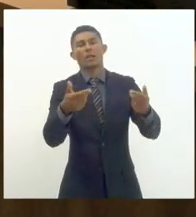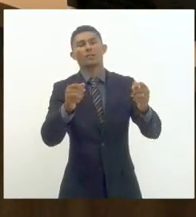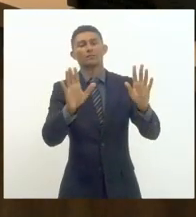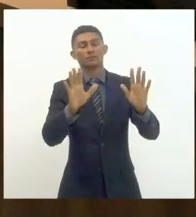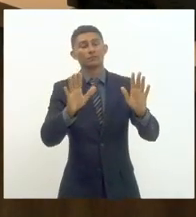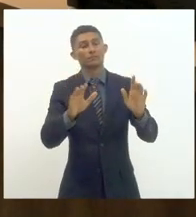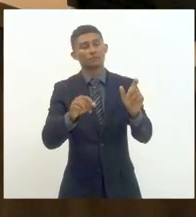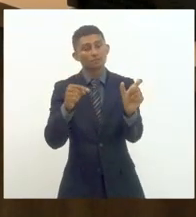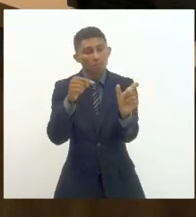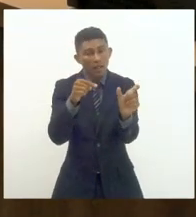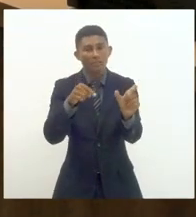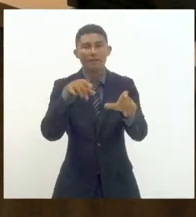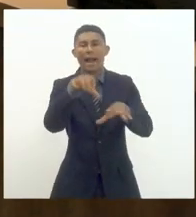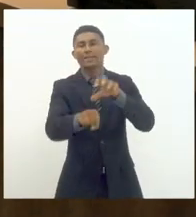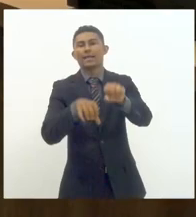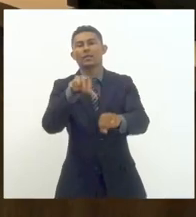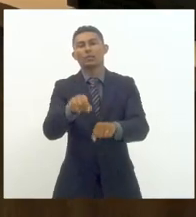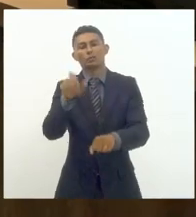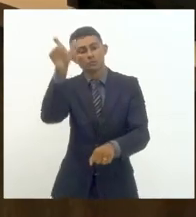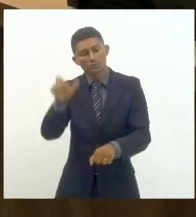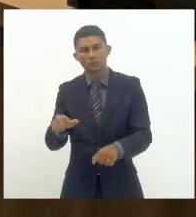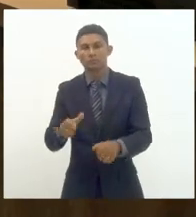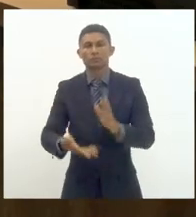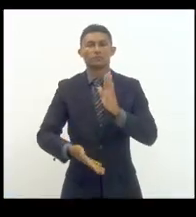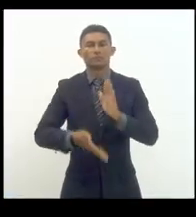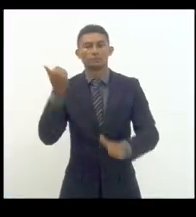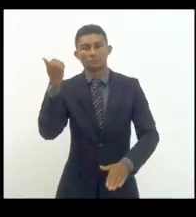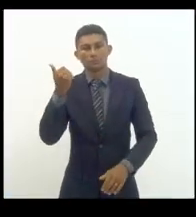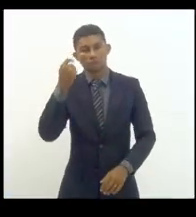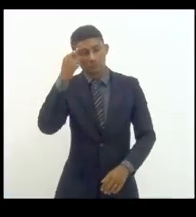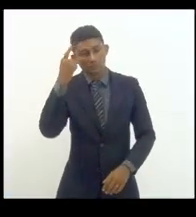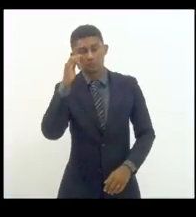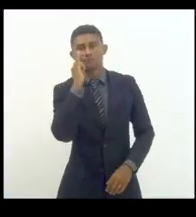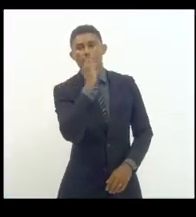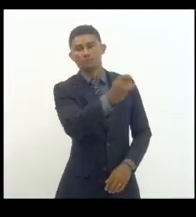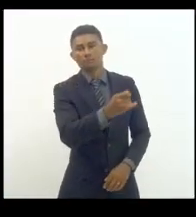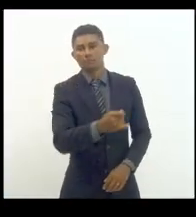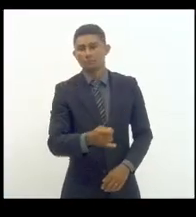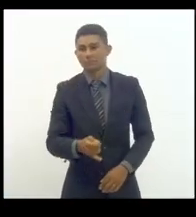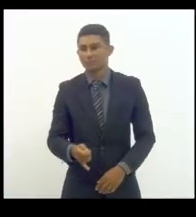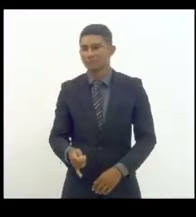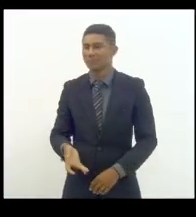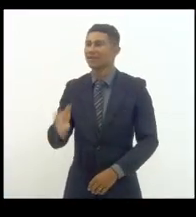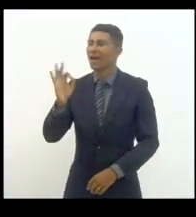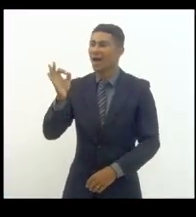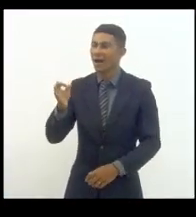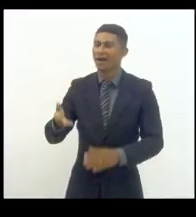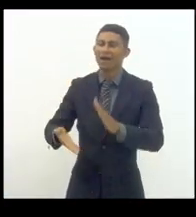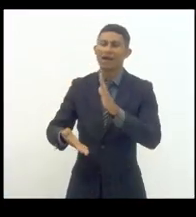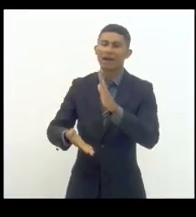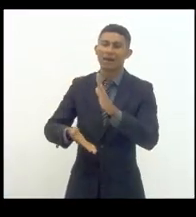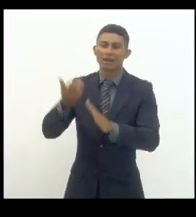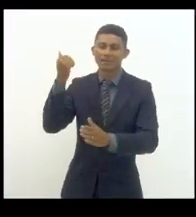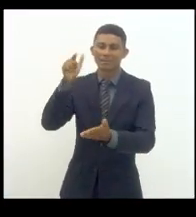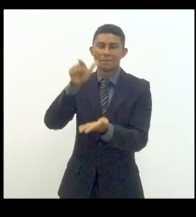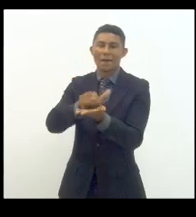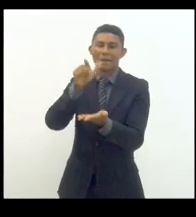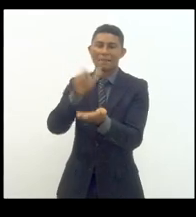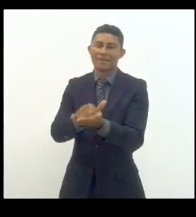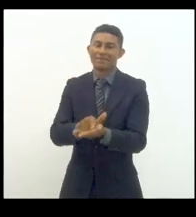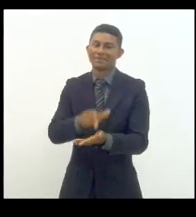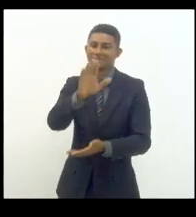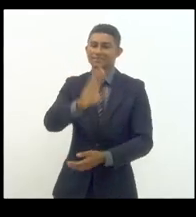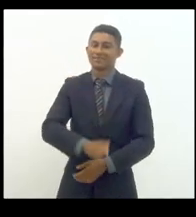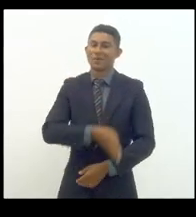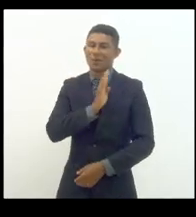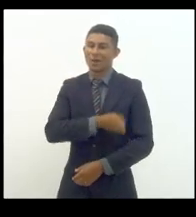o caçador. É só lembrar a Vossa Excelência. Não, foi retirado o caçador do papel, mas do